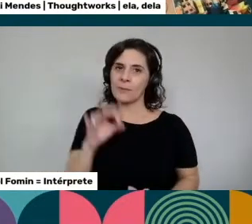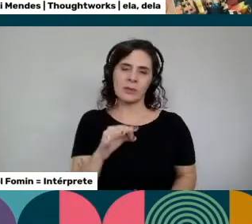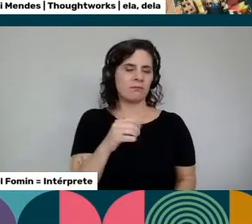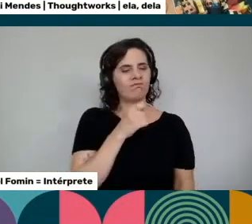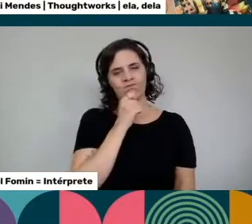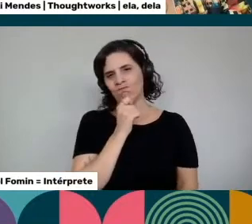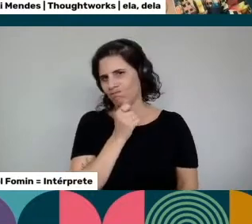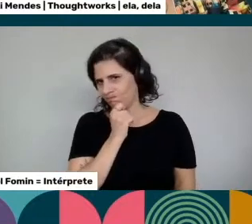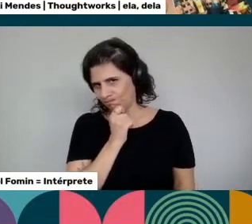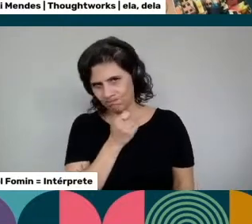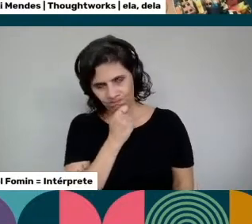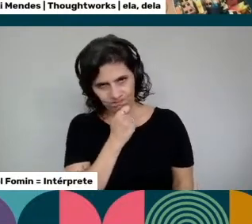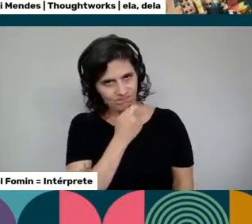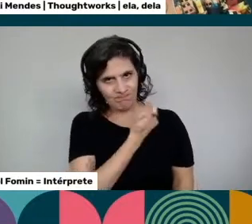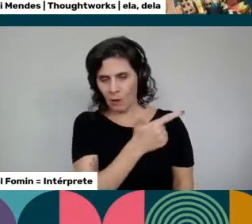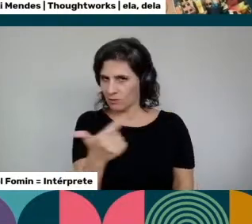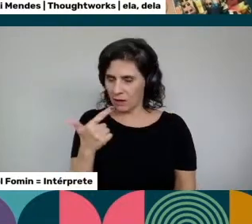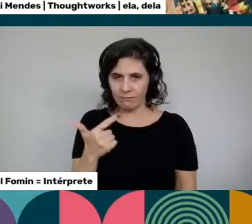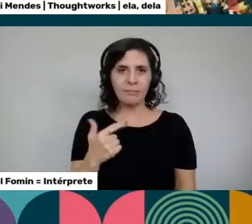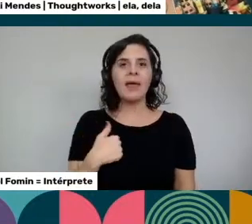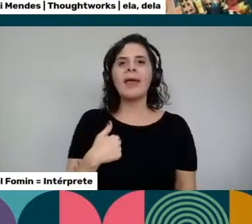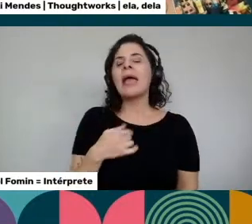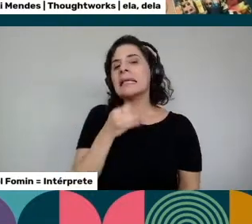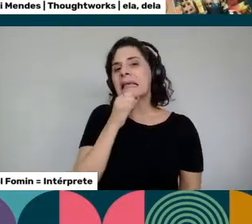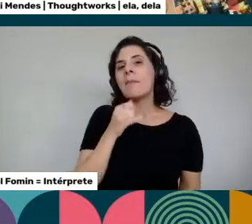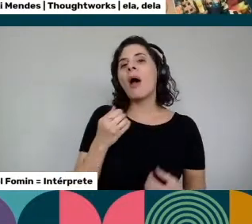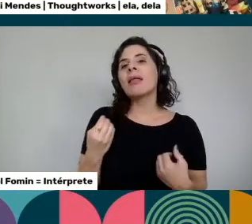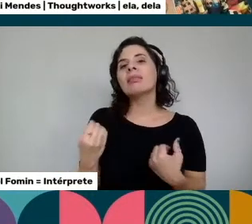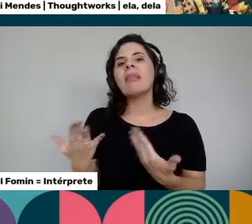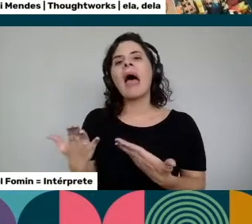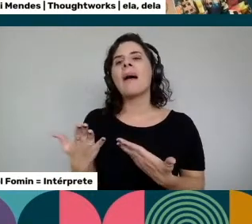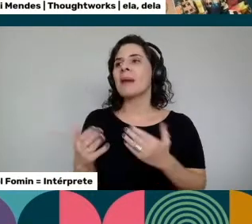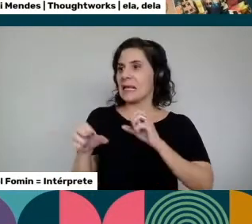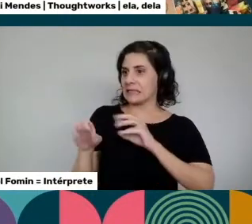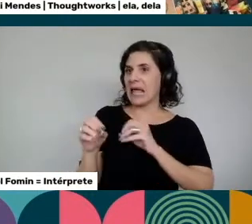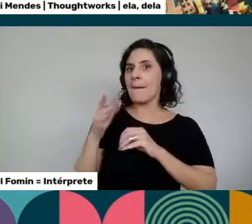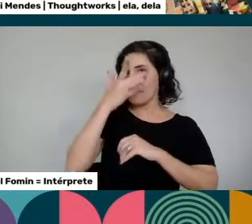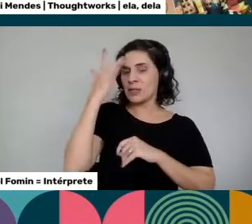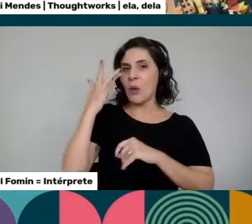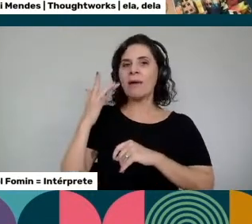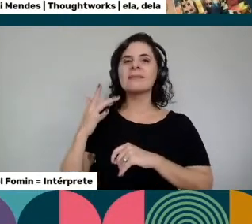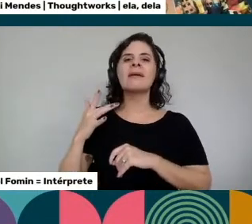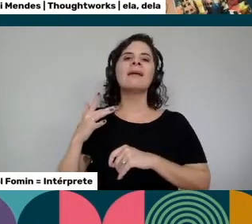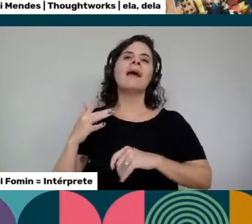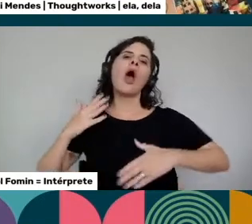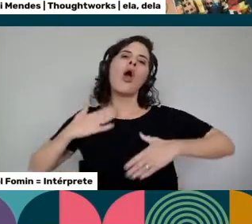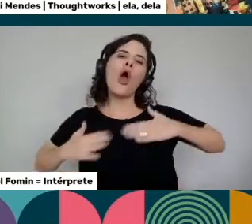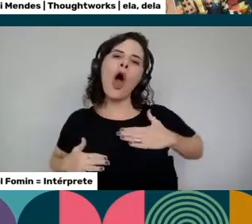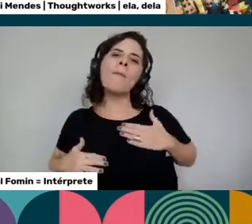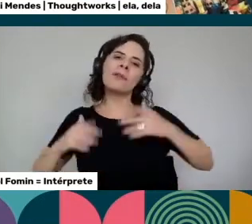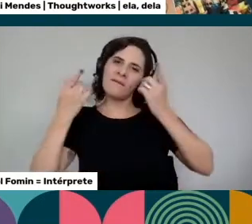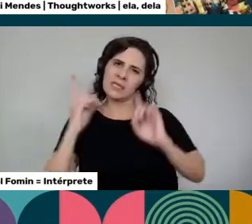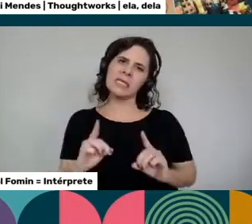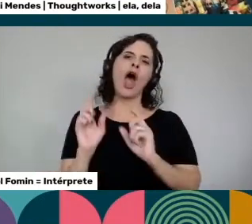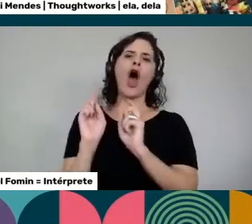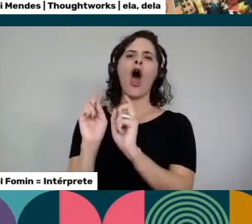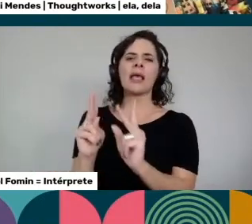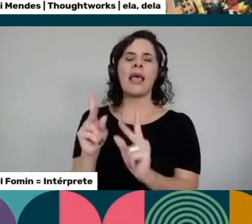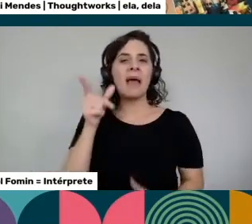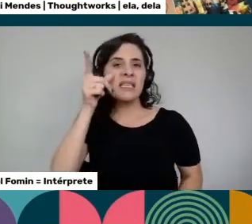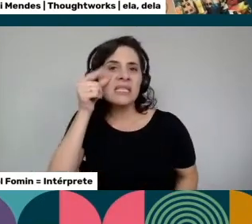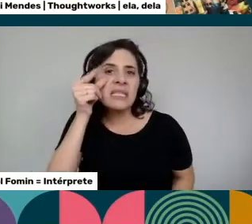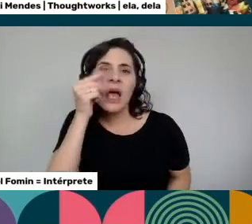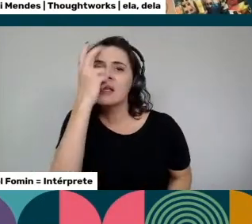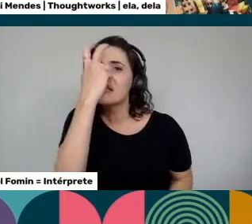para ensinar pessoas com deficiência física, mas não com pessoas com deficiência visual, nem com pessoas com deficiência auditiva, e que é uma